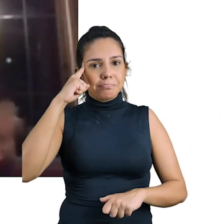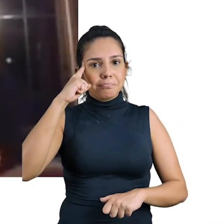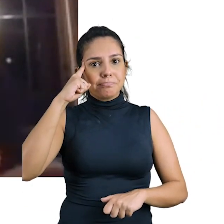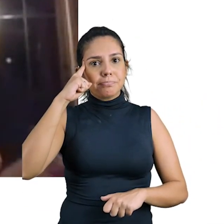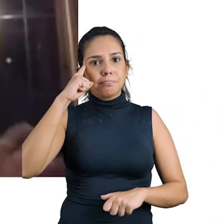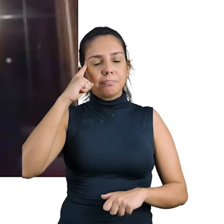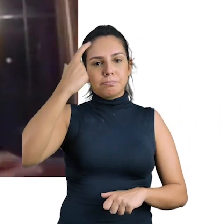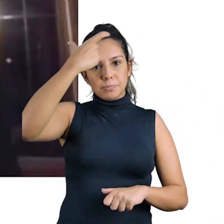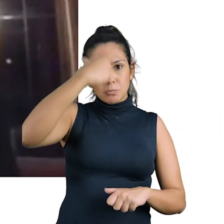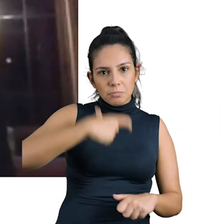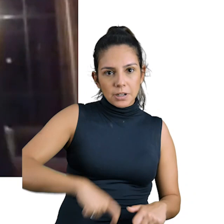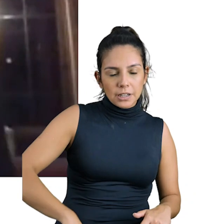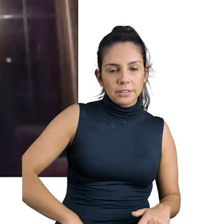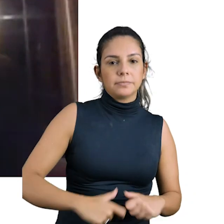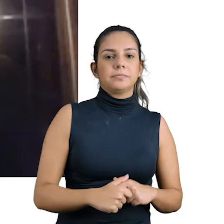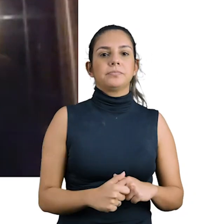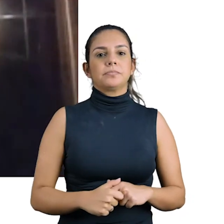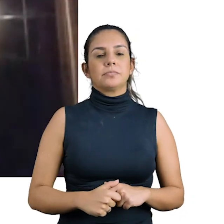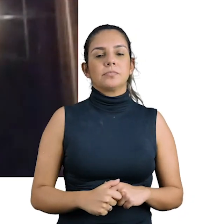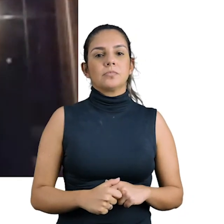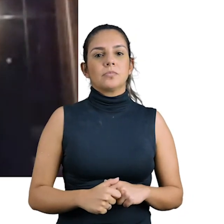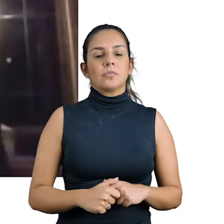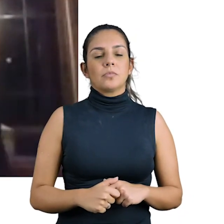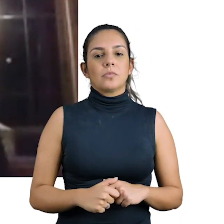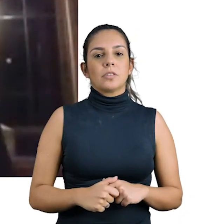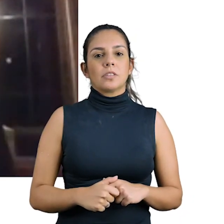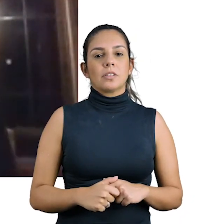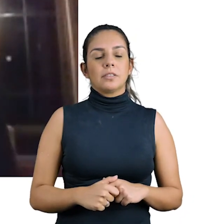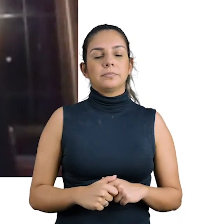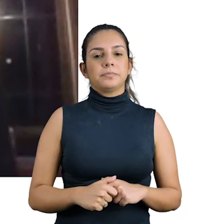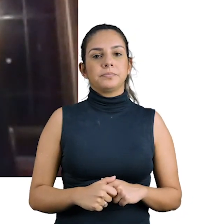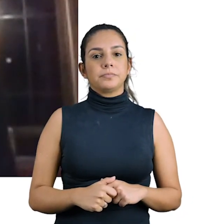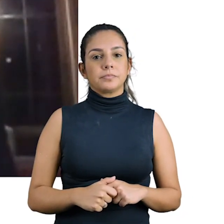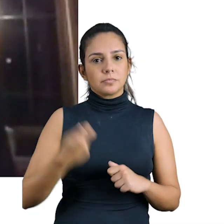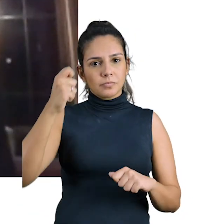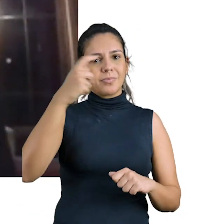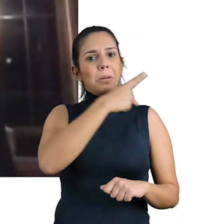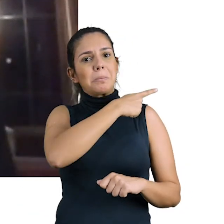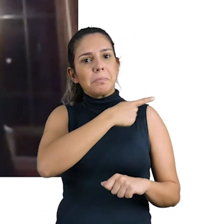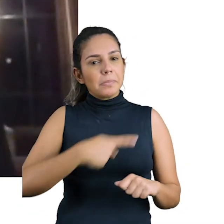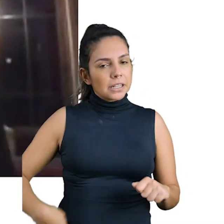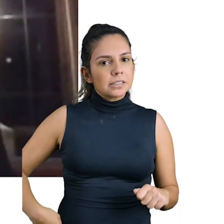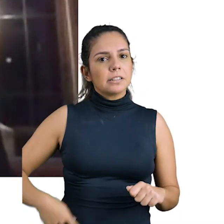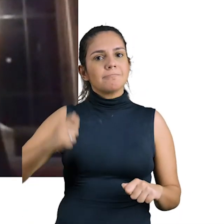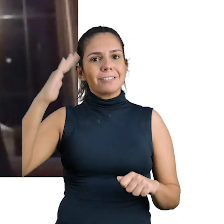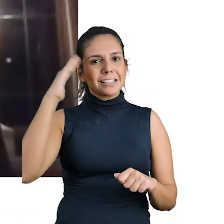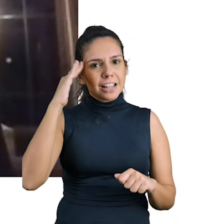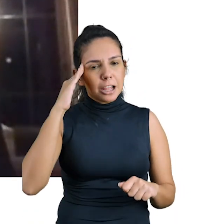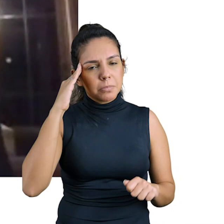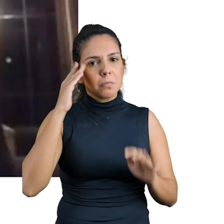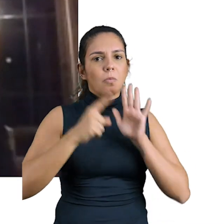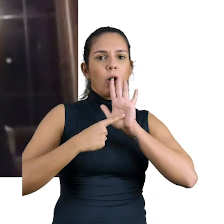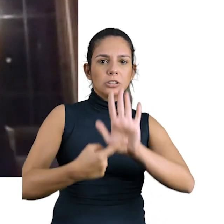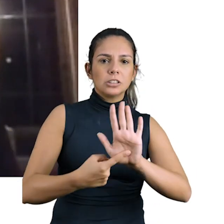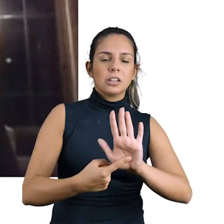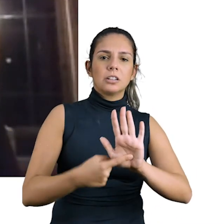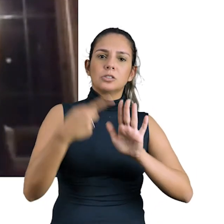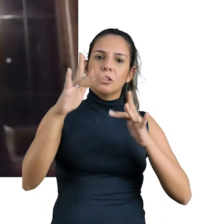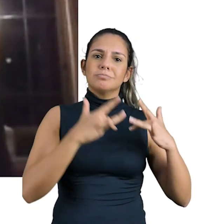essas dirigentes que eu mencionei têm feito isso, que os líderes saibam mostrar a